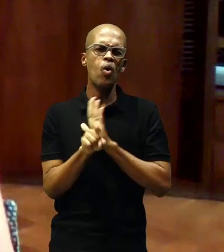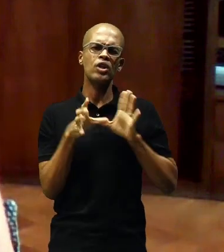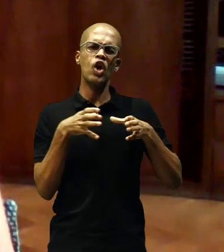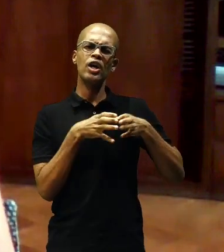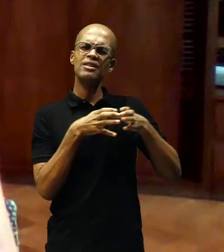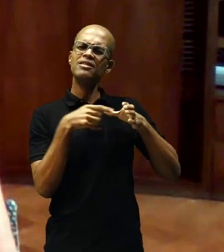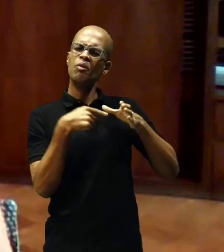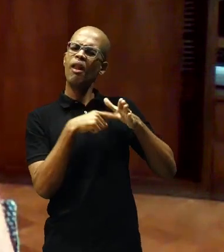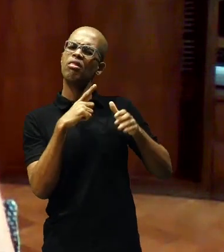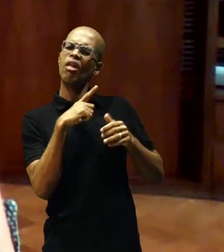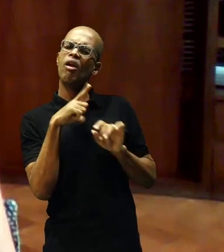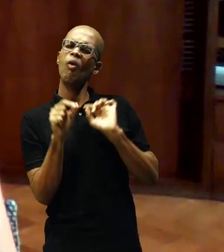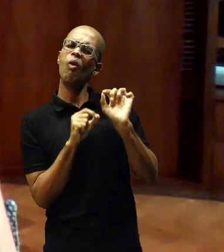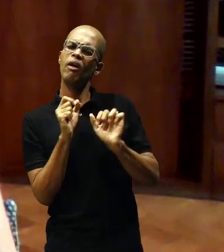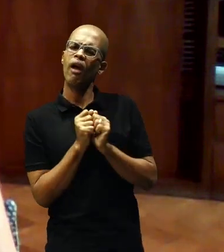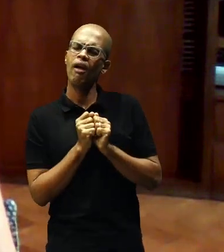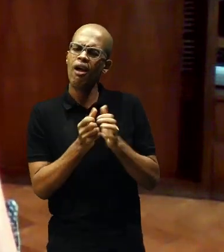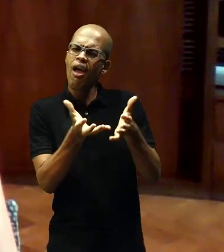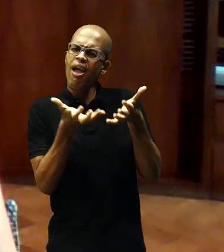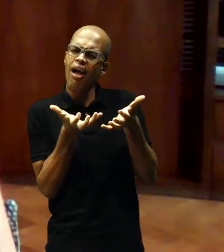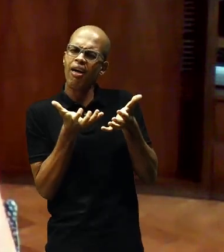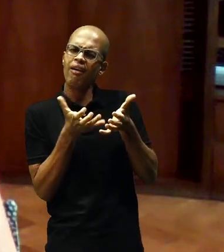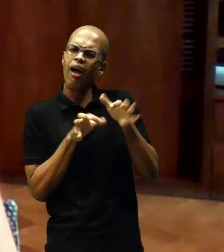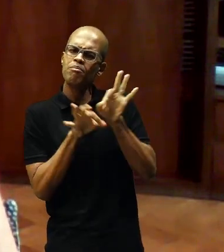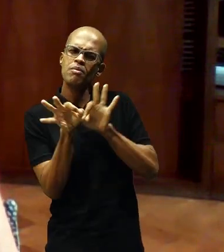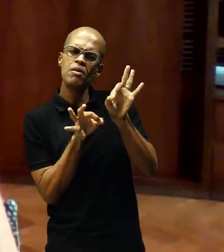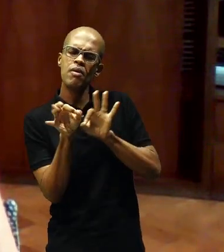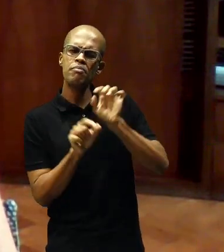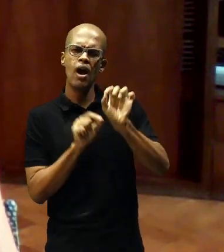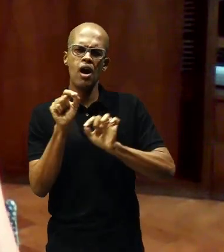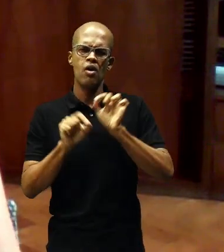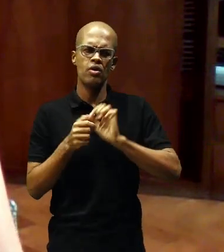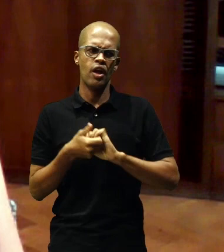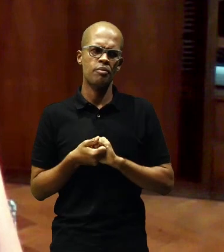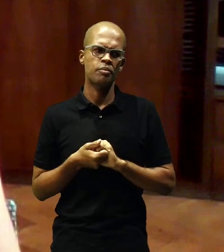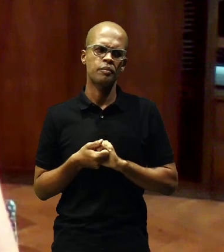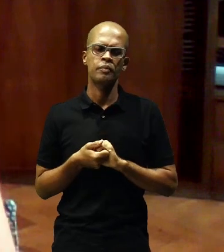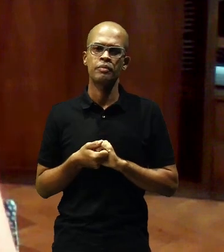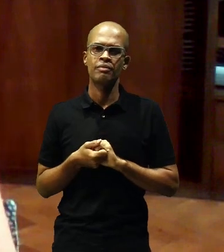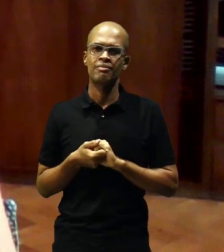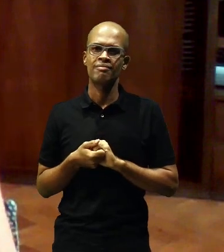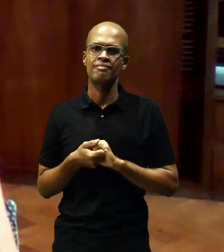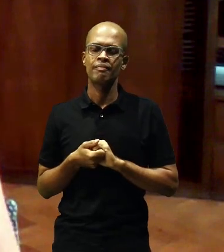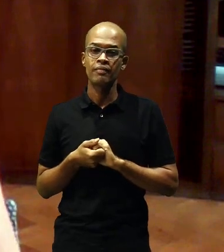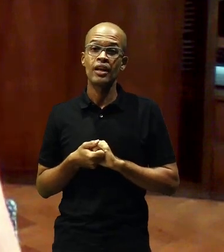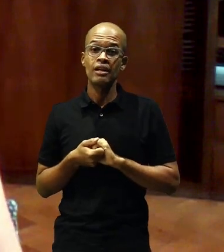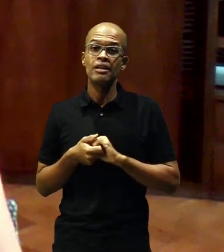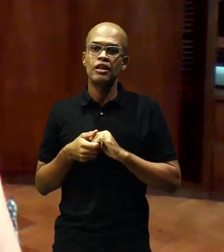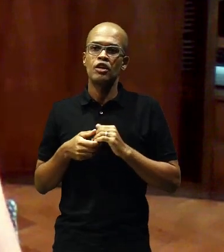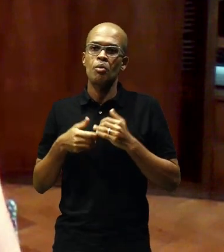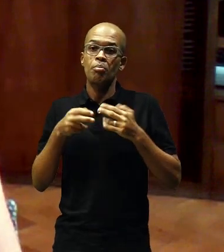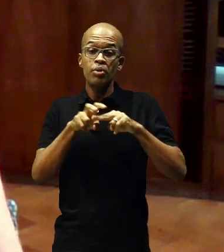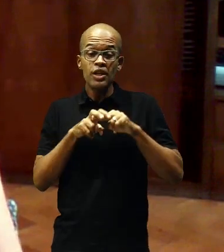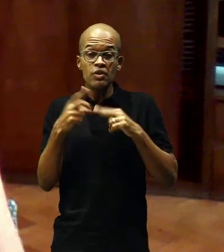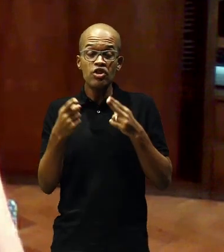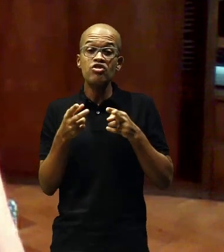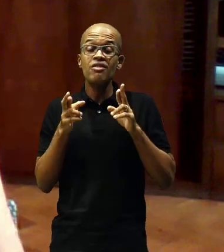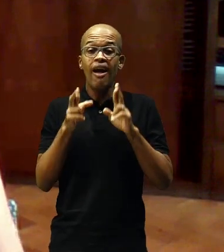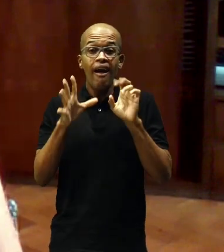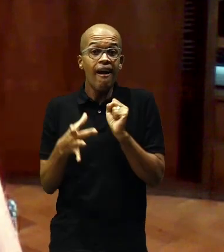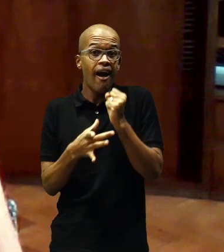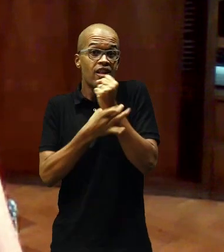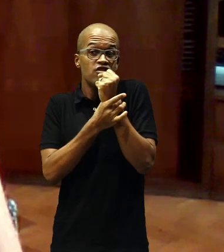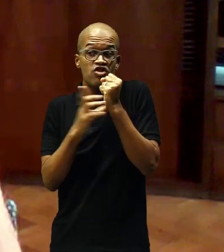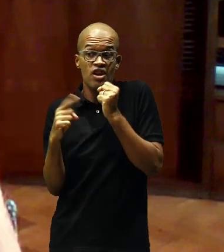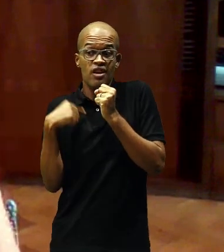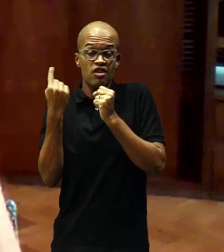organização parceira tem? O que ela gostaria que fosse explorado ou respondido? E aí, com isso, a gente espera garantir que nós